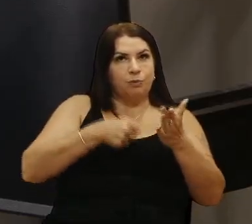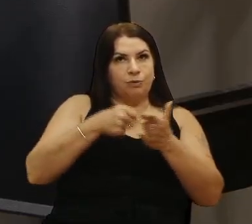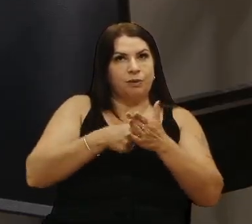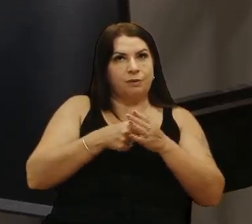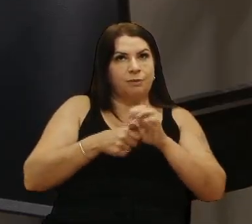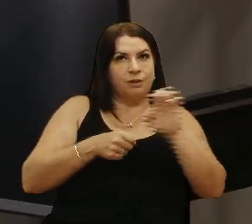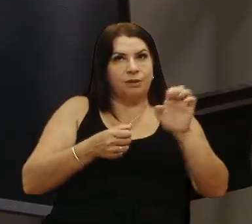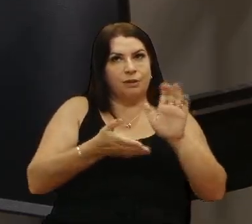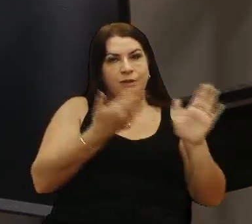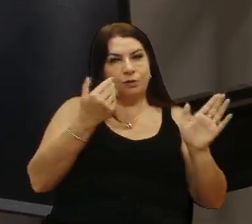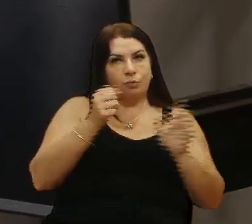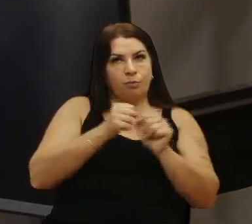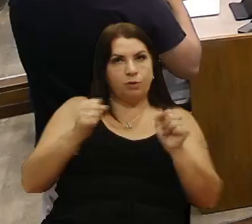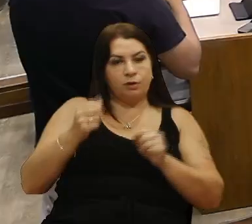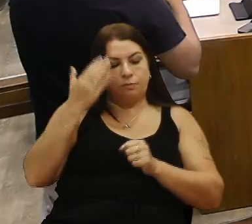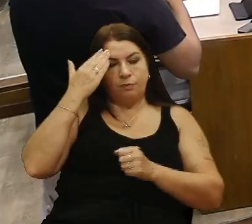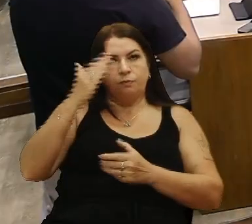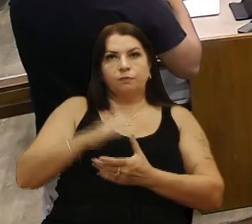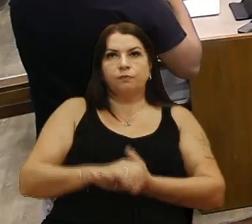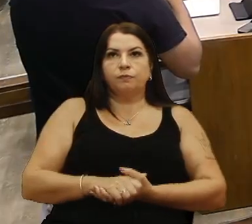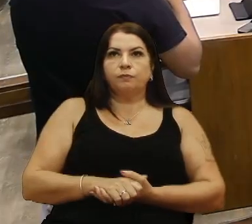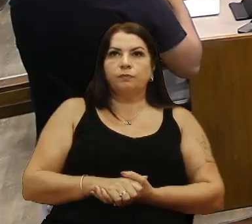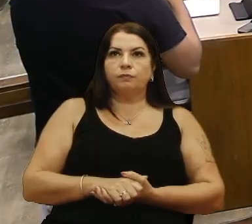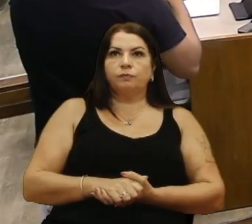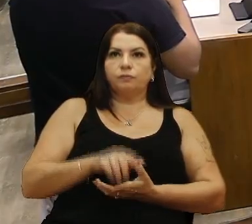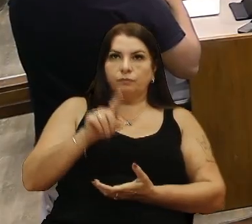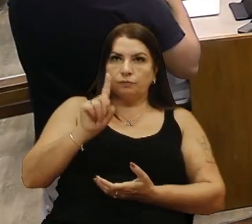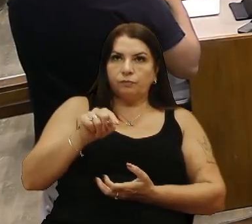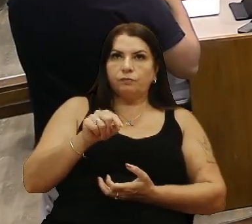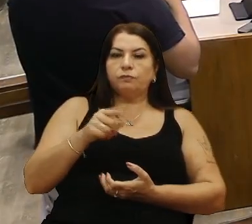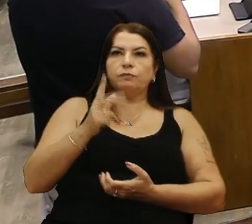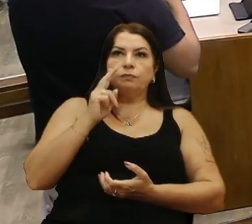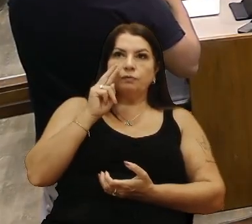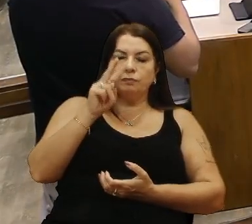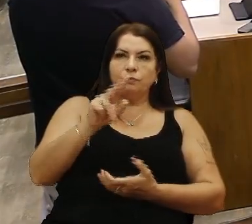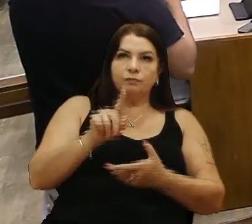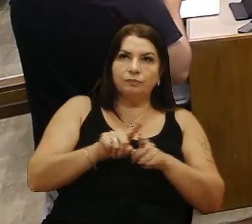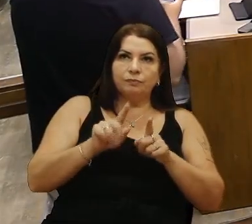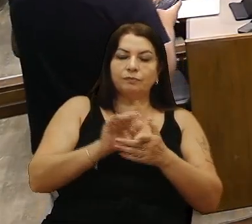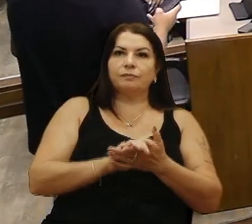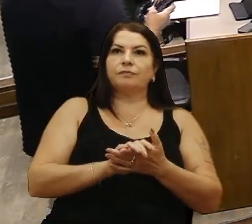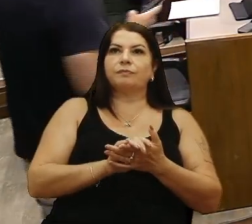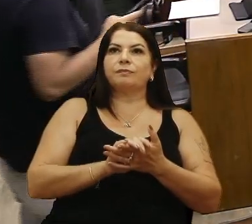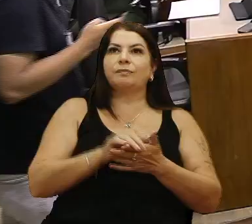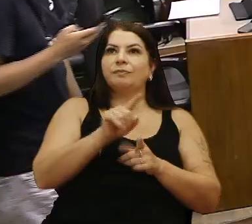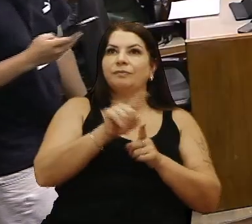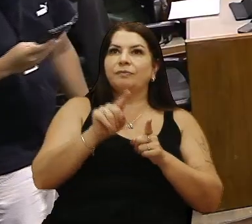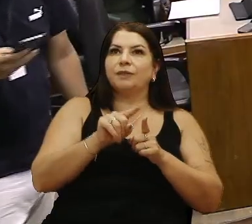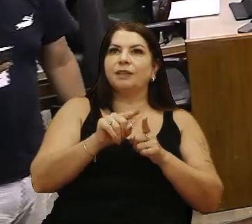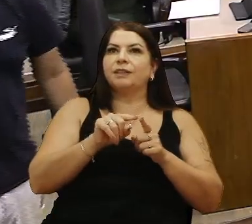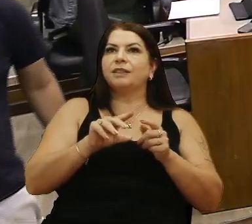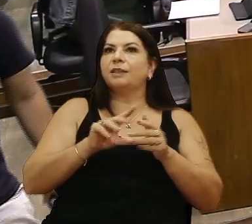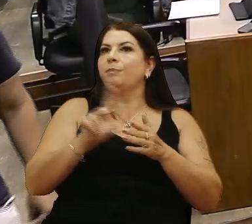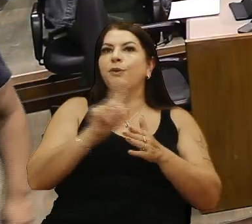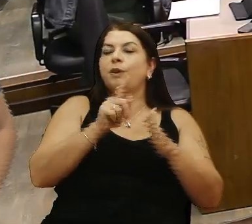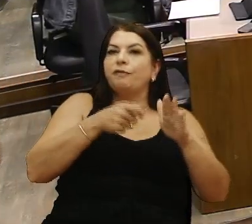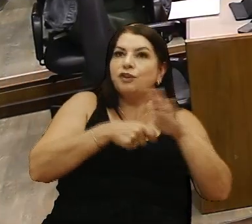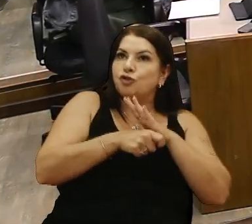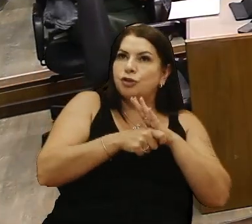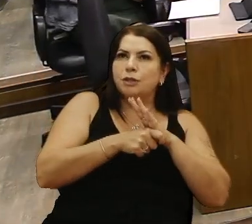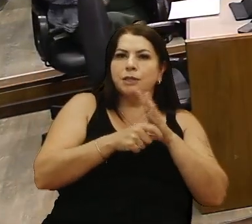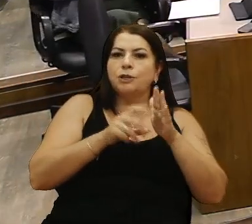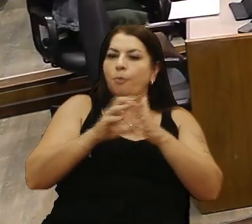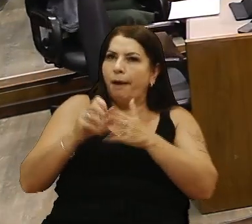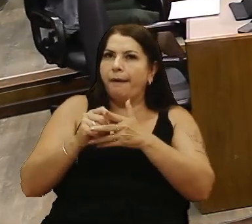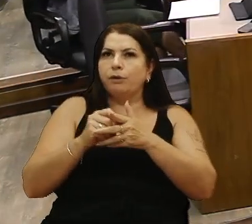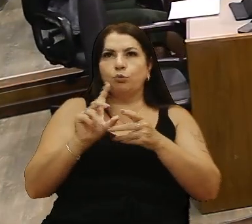esquerda do poder. Muito obrigado. É isso que a gente vê, porque a gente correr por dentro, não investir, tudo isso